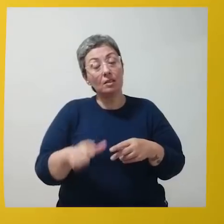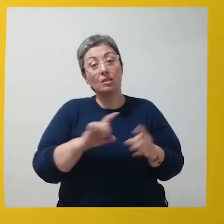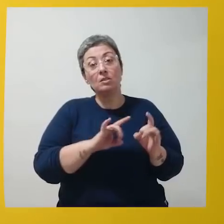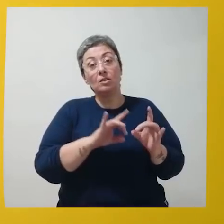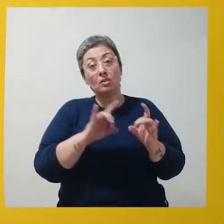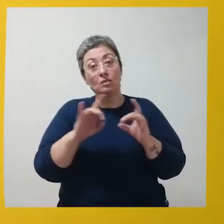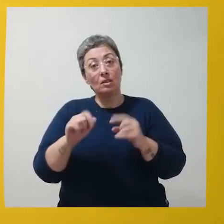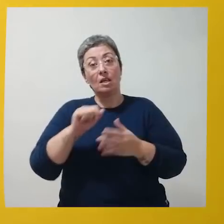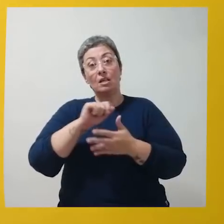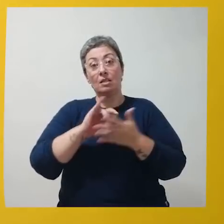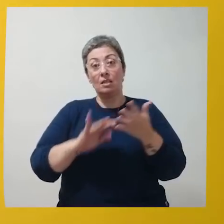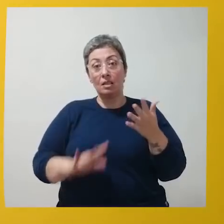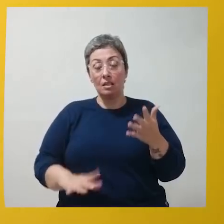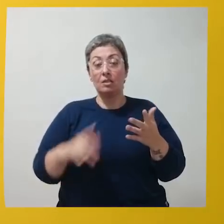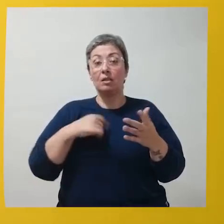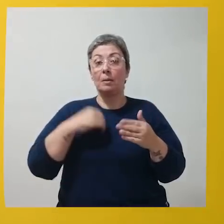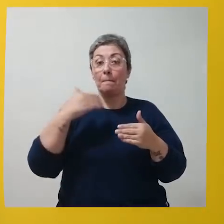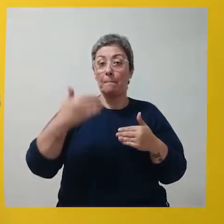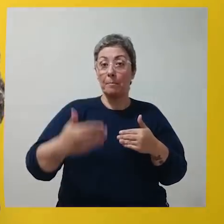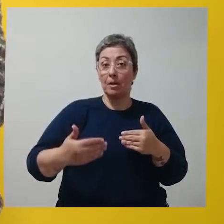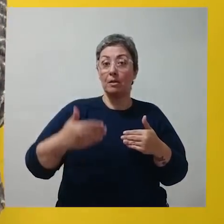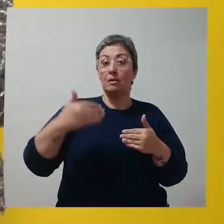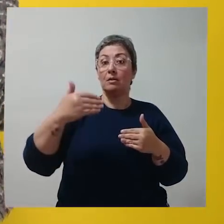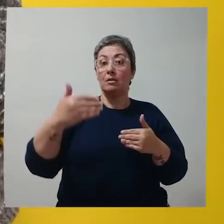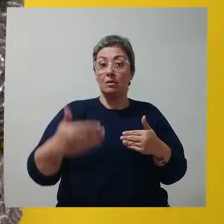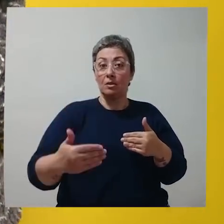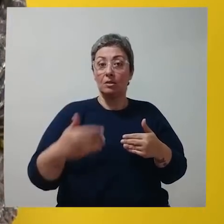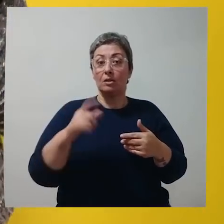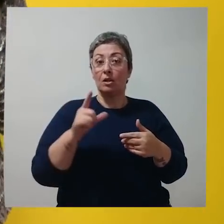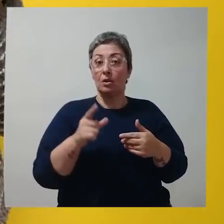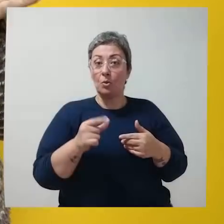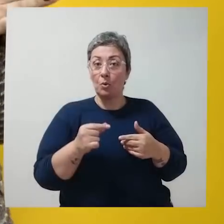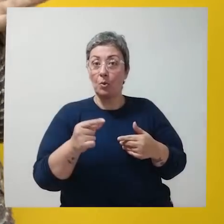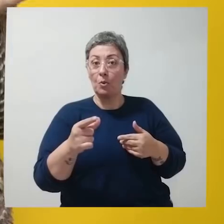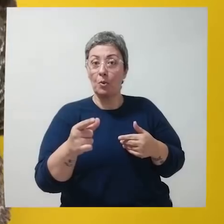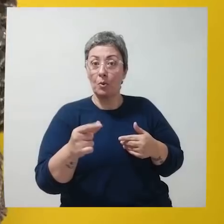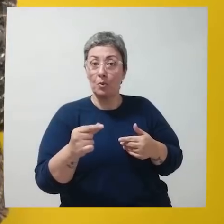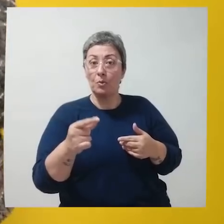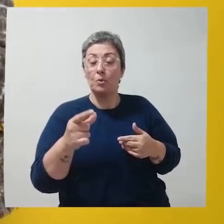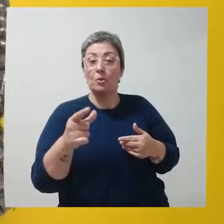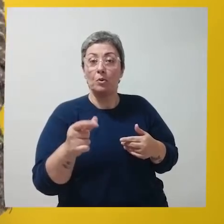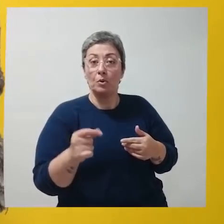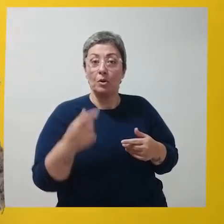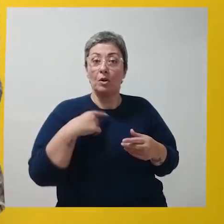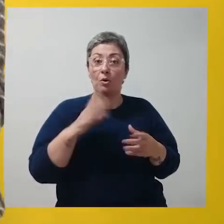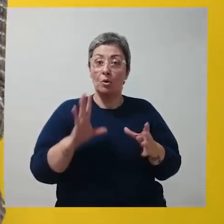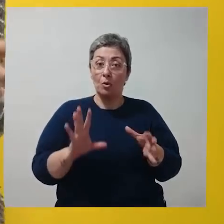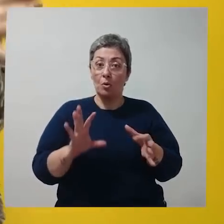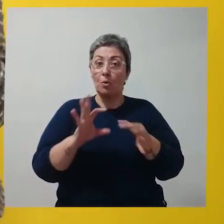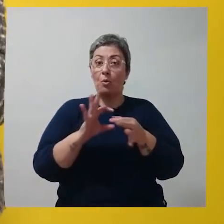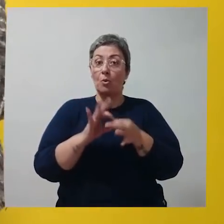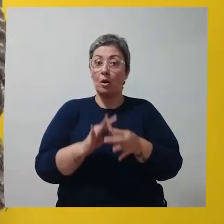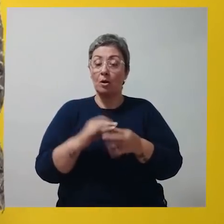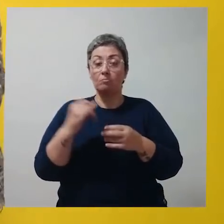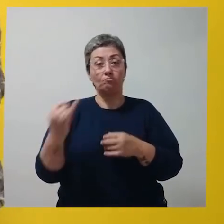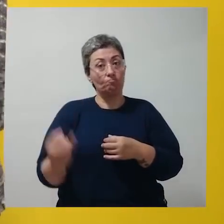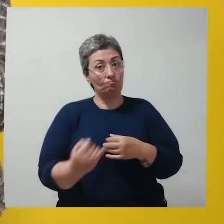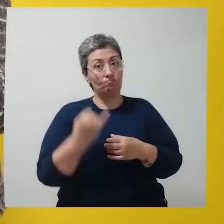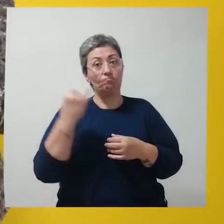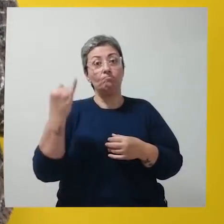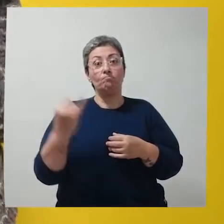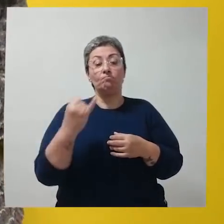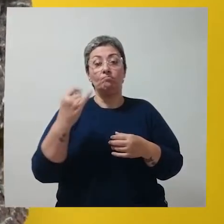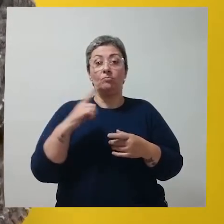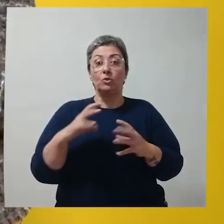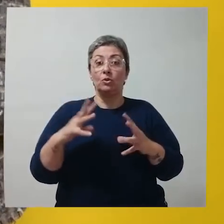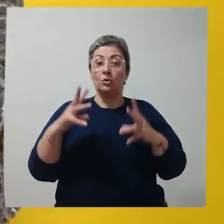as atividades, são passos, né, curtos, mas que fazem parte, né, que são importantes